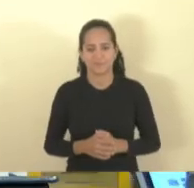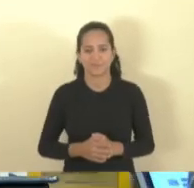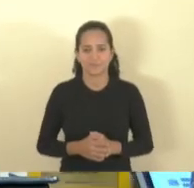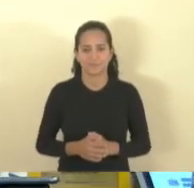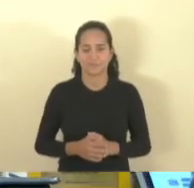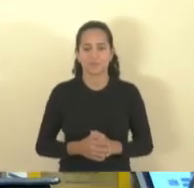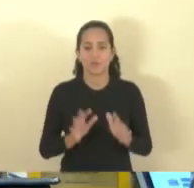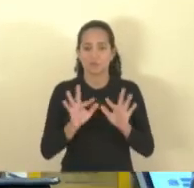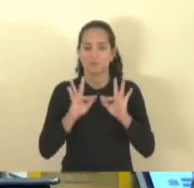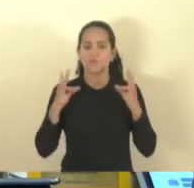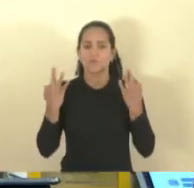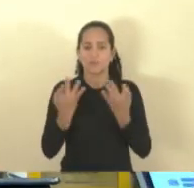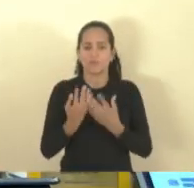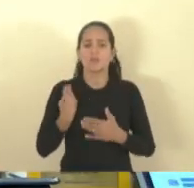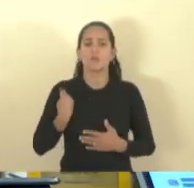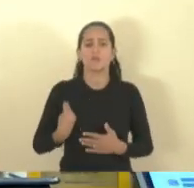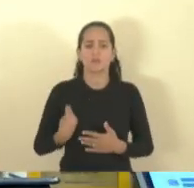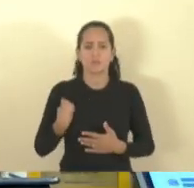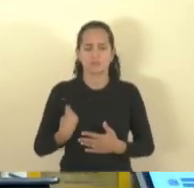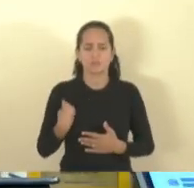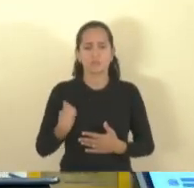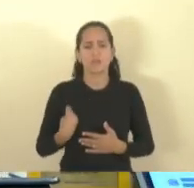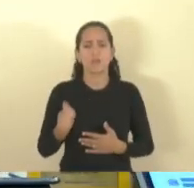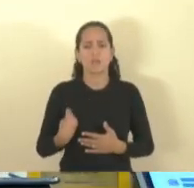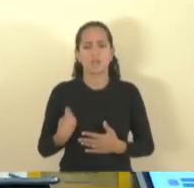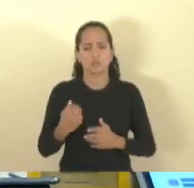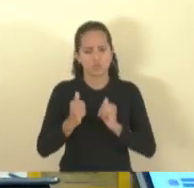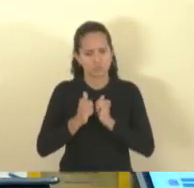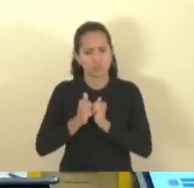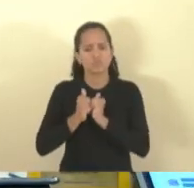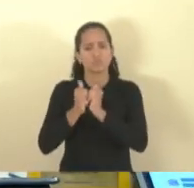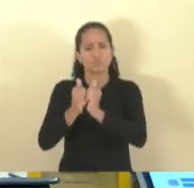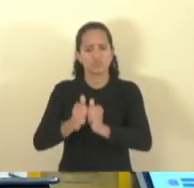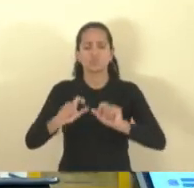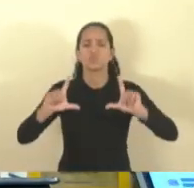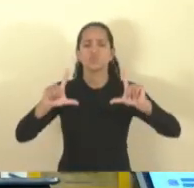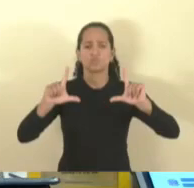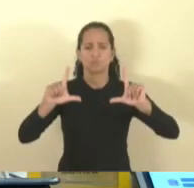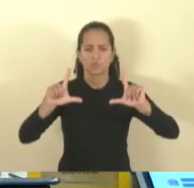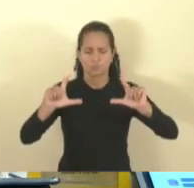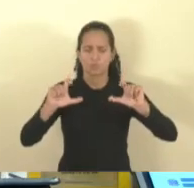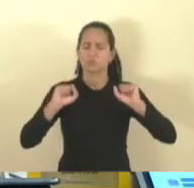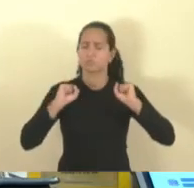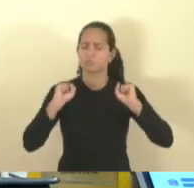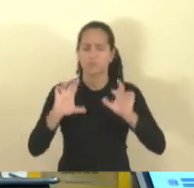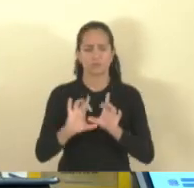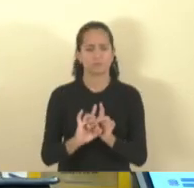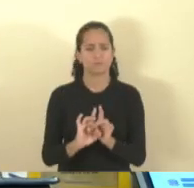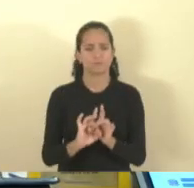Os familiares presentes que quiserem participar deste momento das fotos podem ficar à vontade.